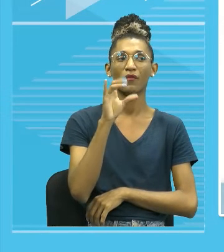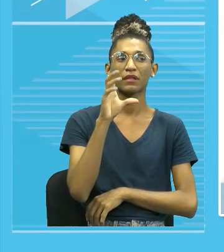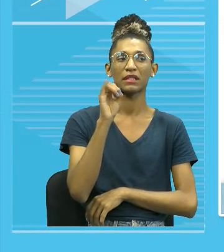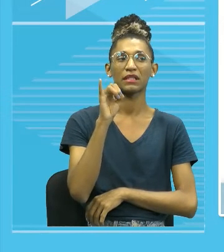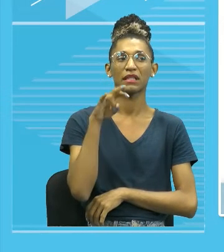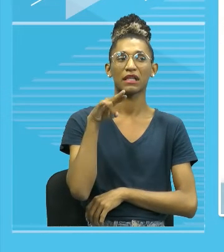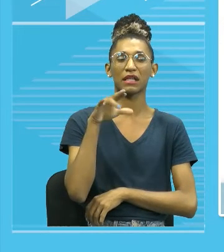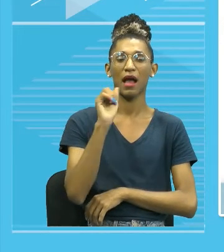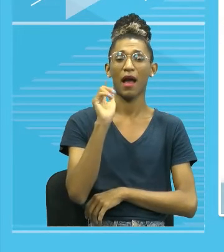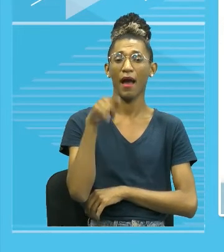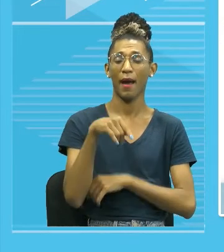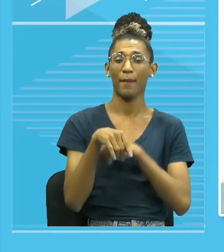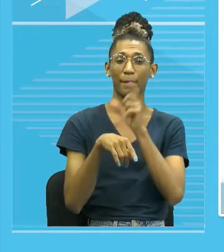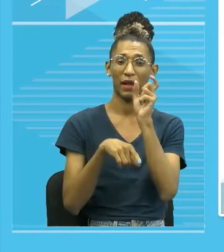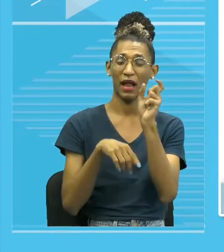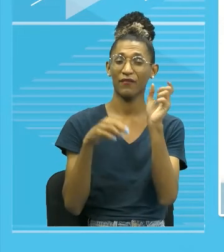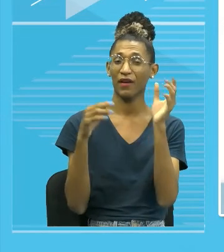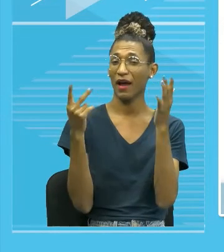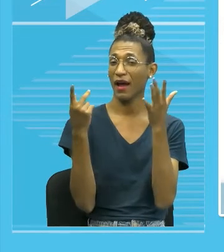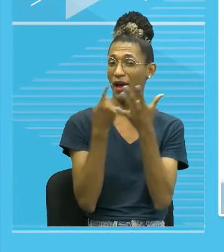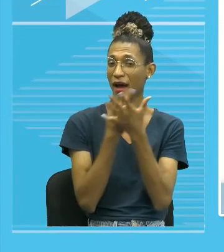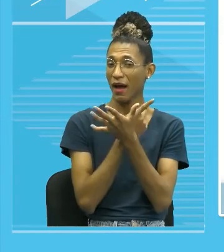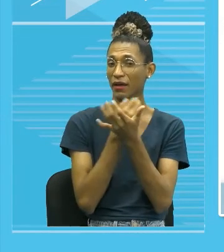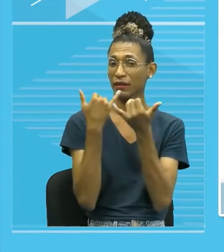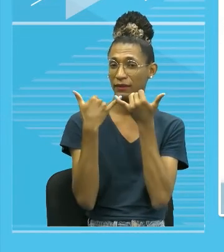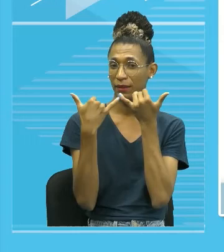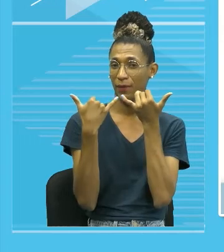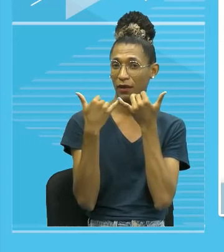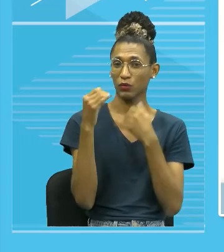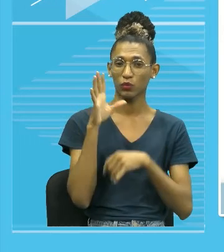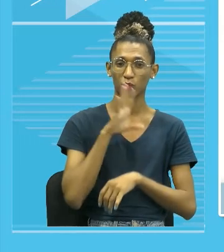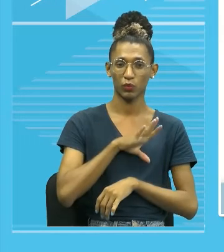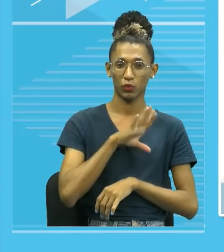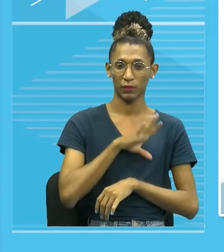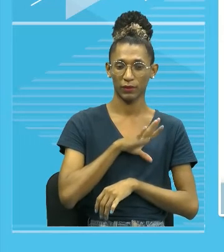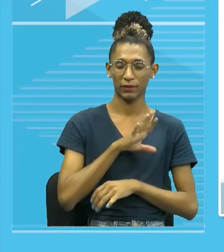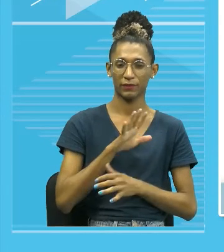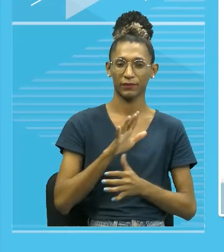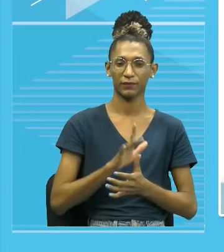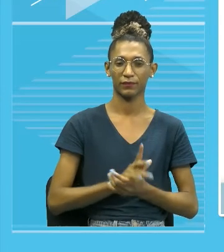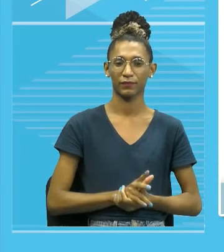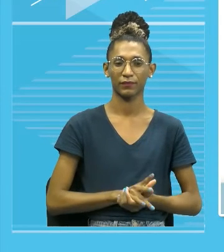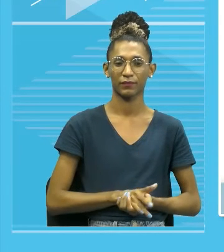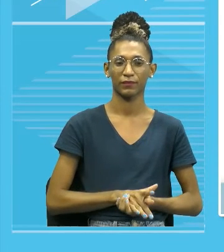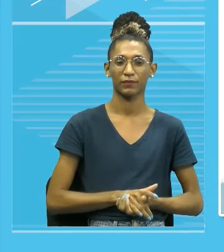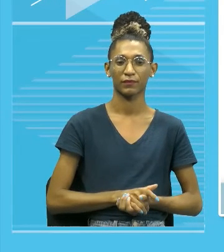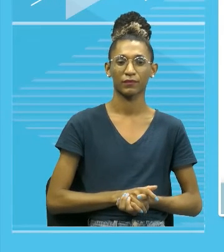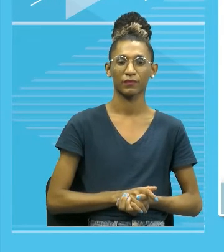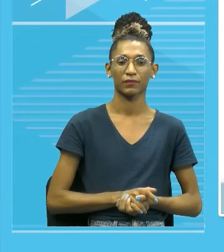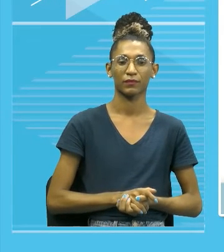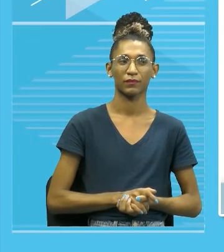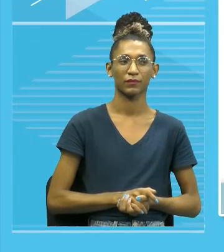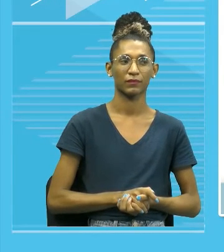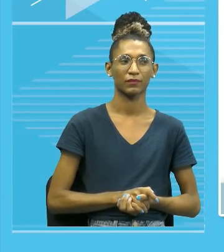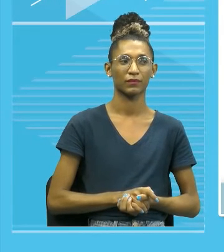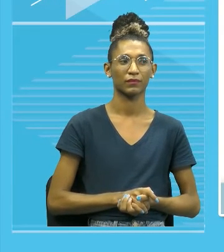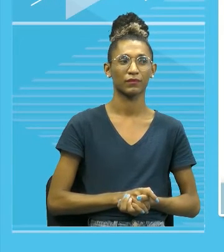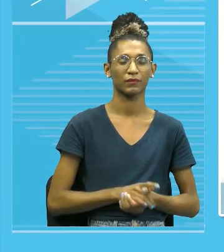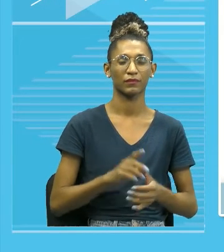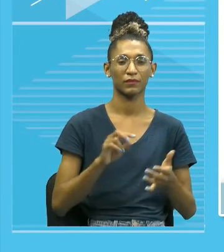que a gente aprendeu algumas falsas cognatas hoje hein Tá e mais uma oficina significa